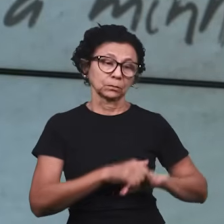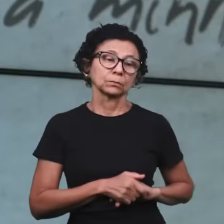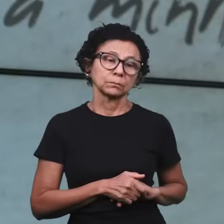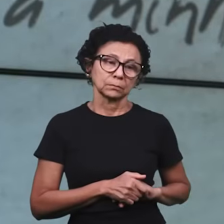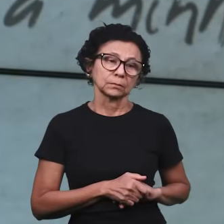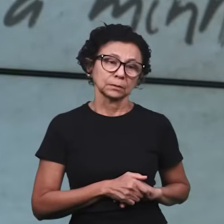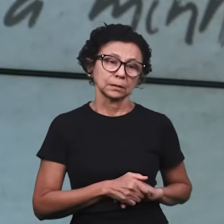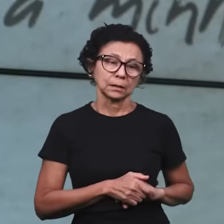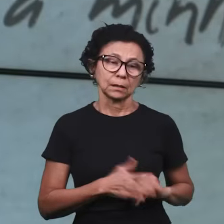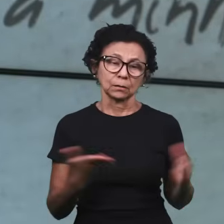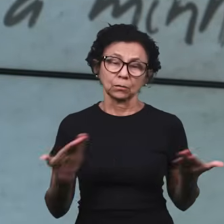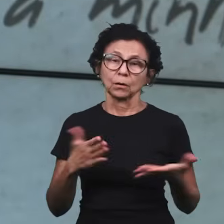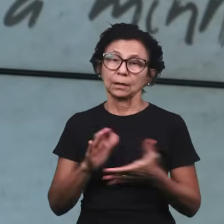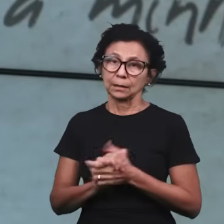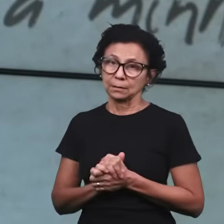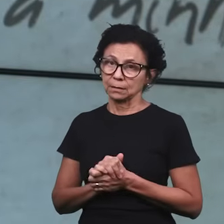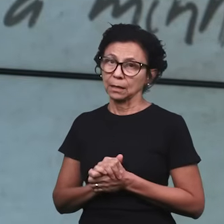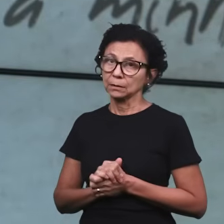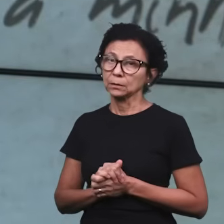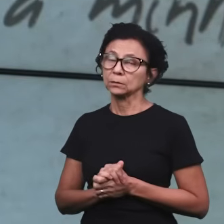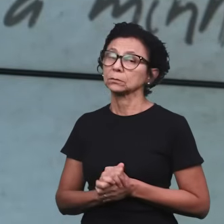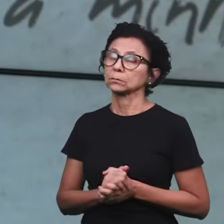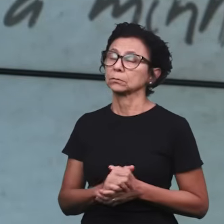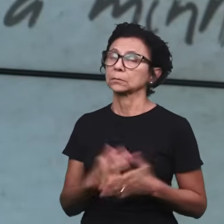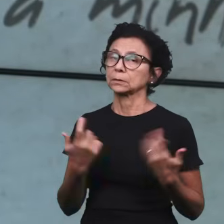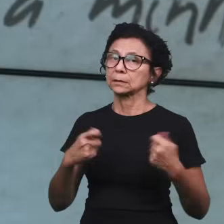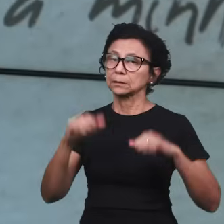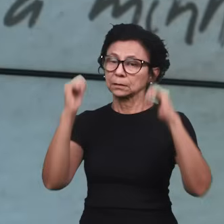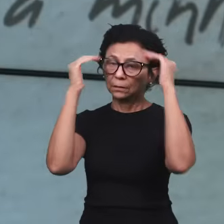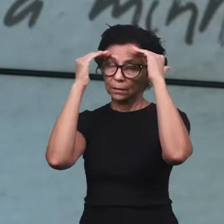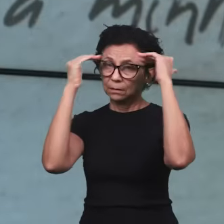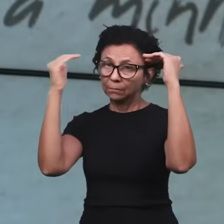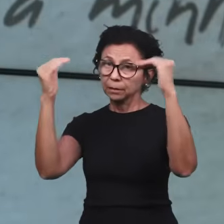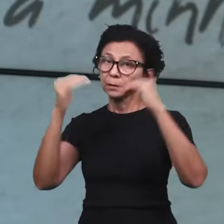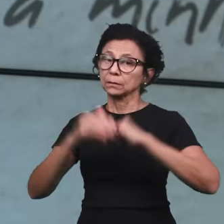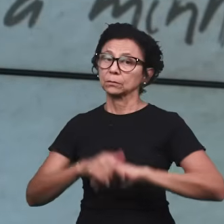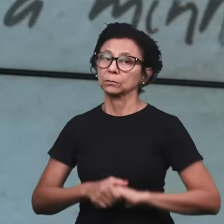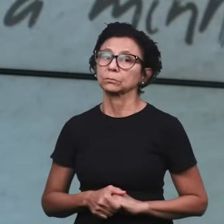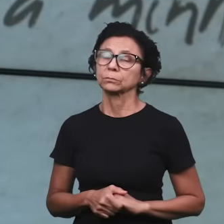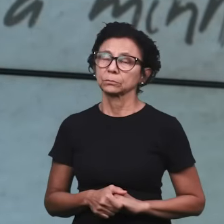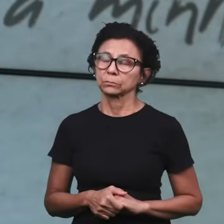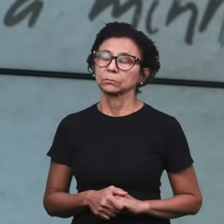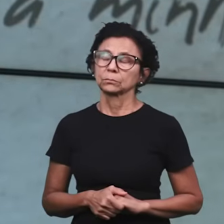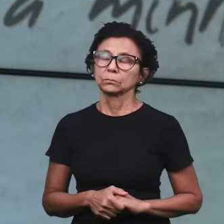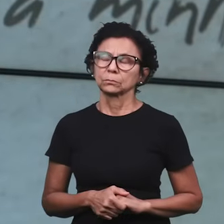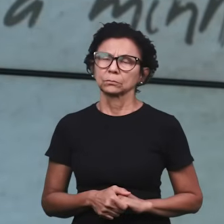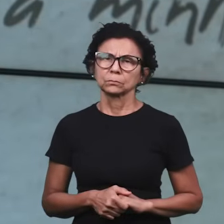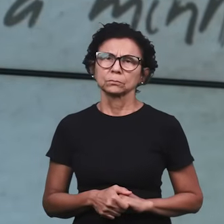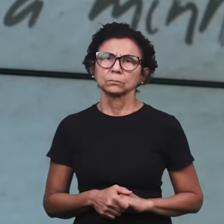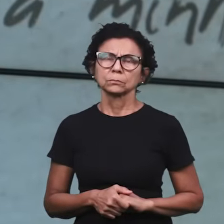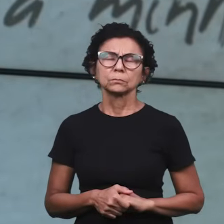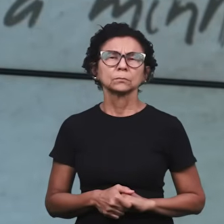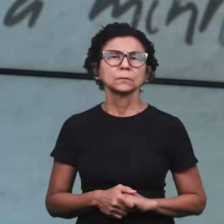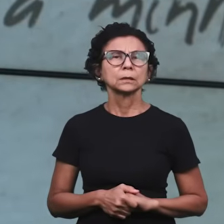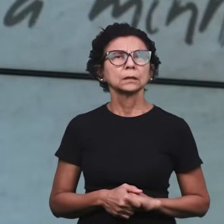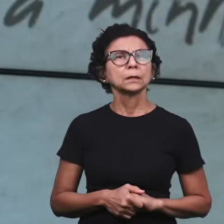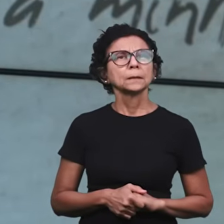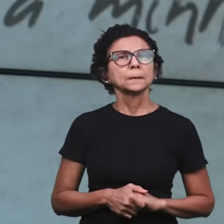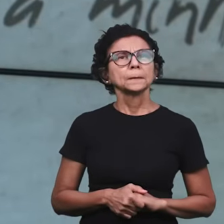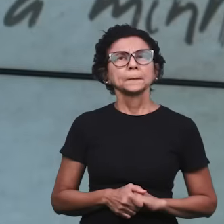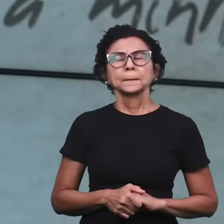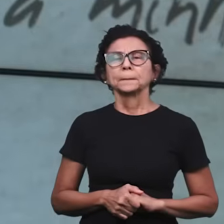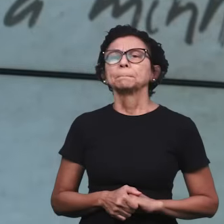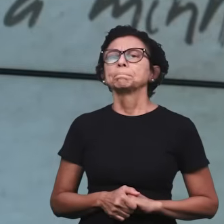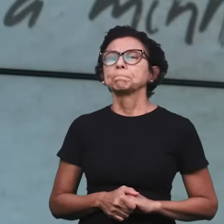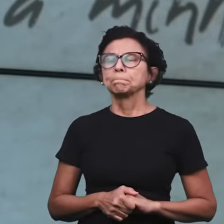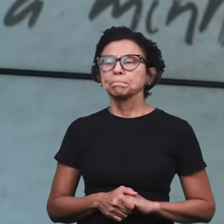a falar aqui, falamos de honrar o casamento, de venerar o casamento, ter um leito sem mácula e